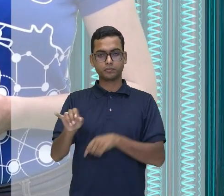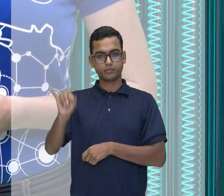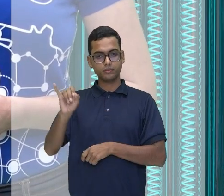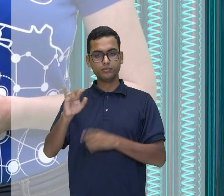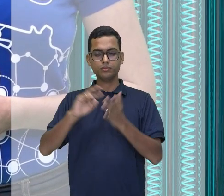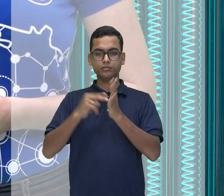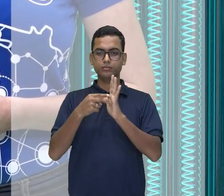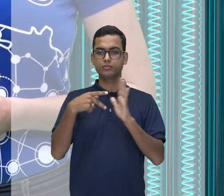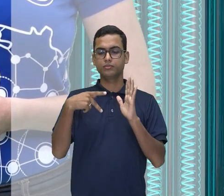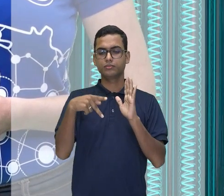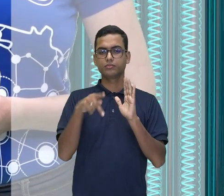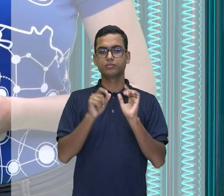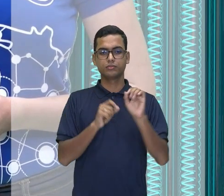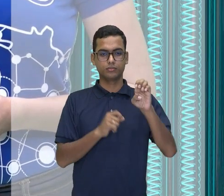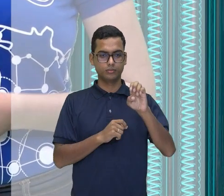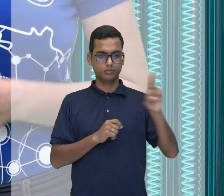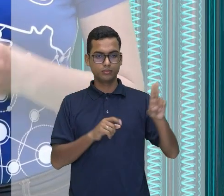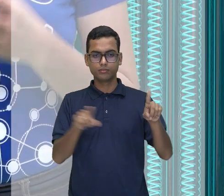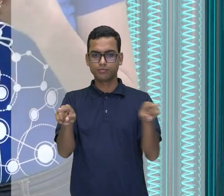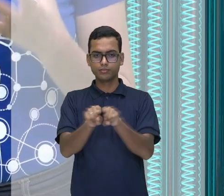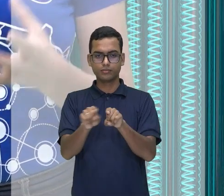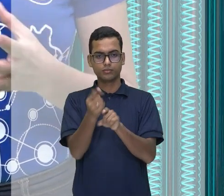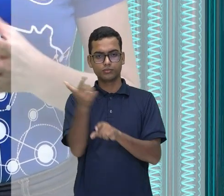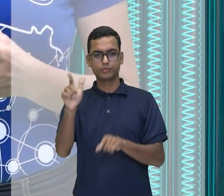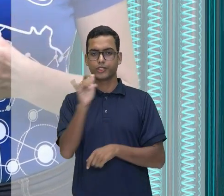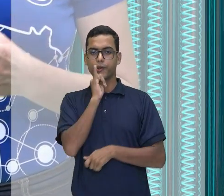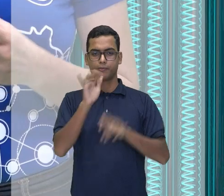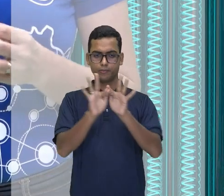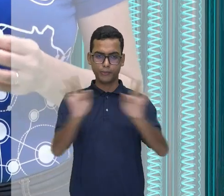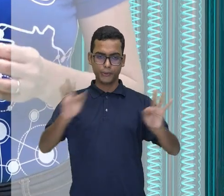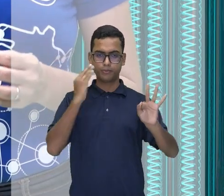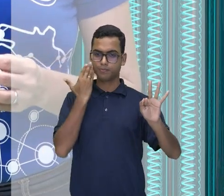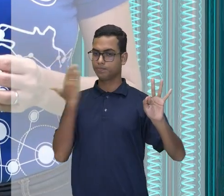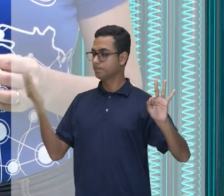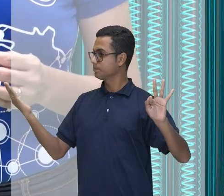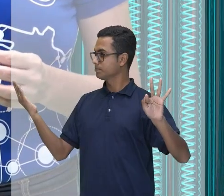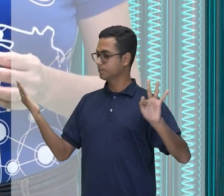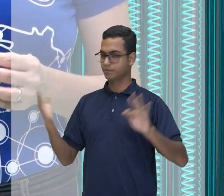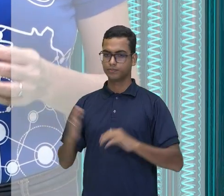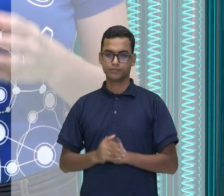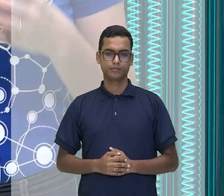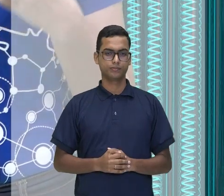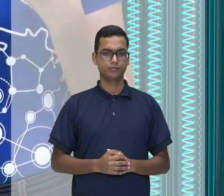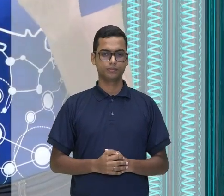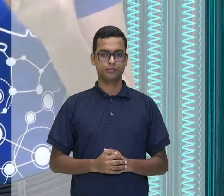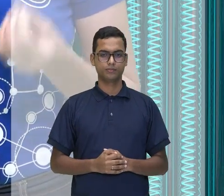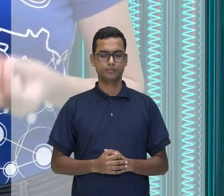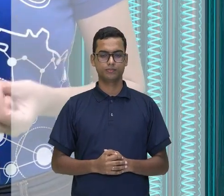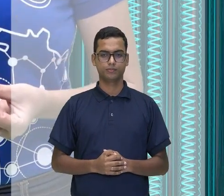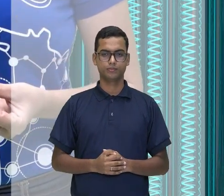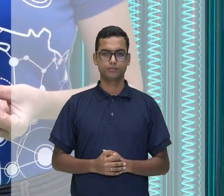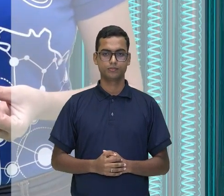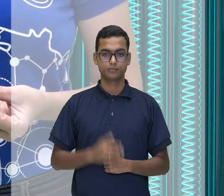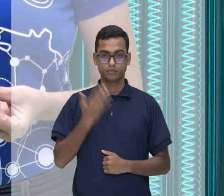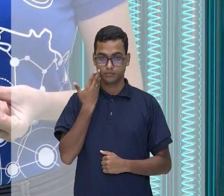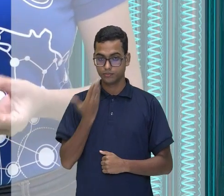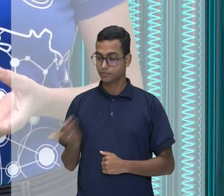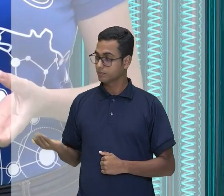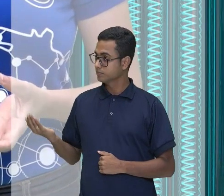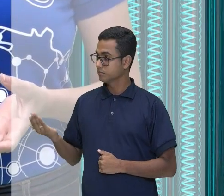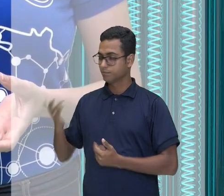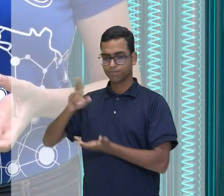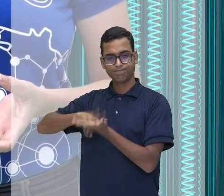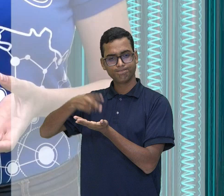Danny, Pat wants to talk to... Ei, Dani, a Pat wants, ela quer conversar